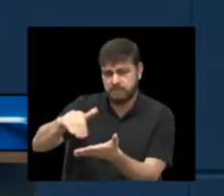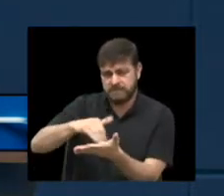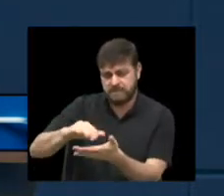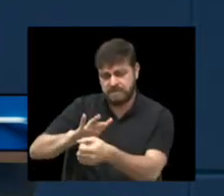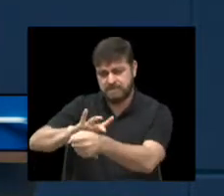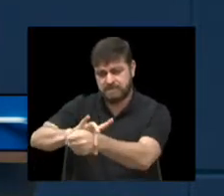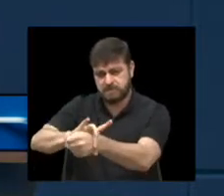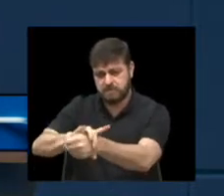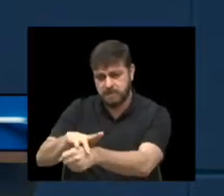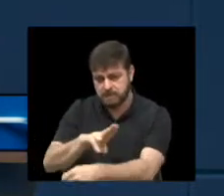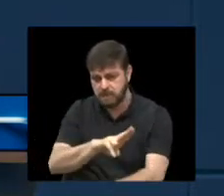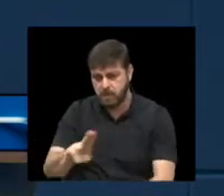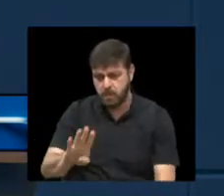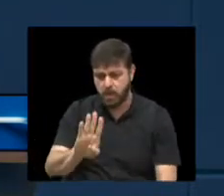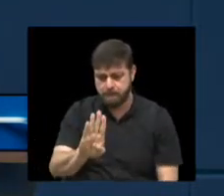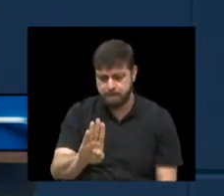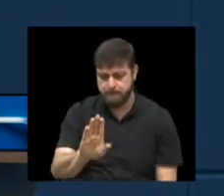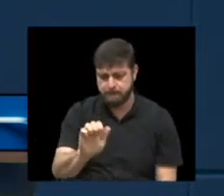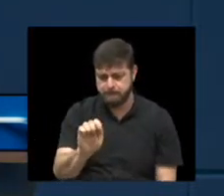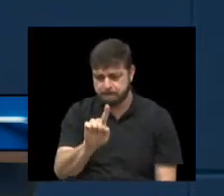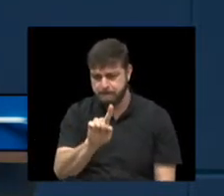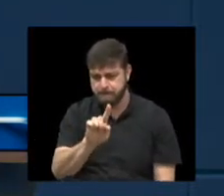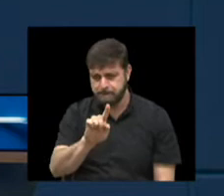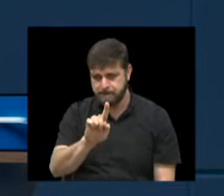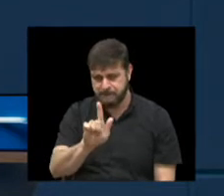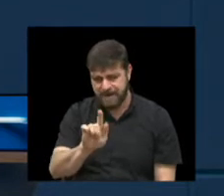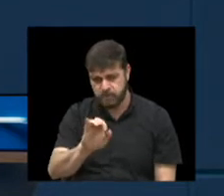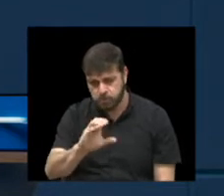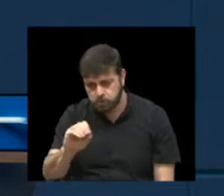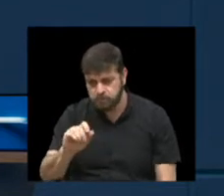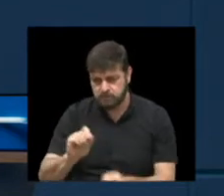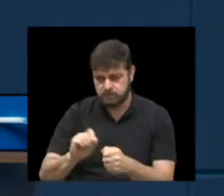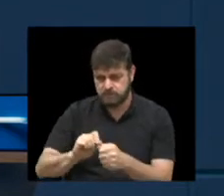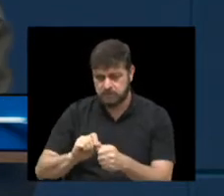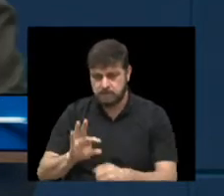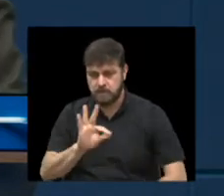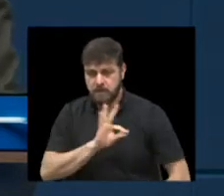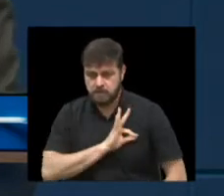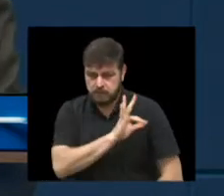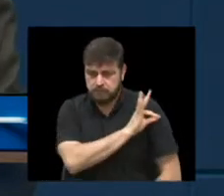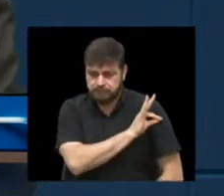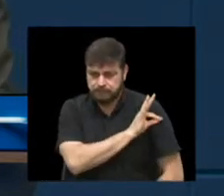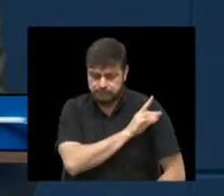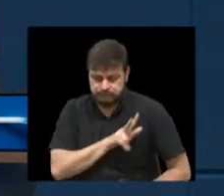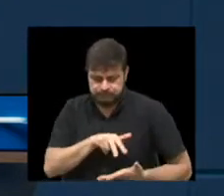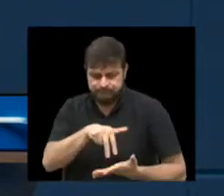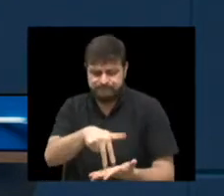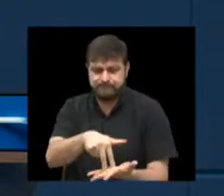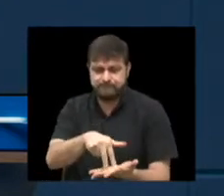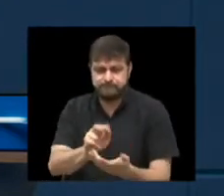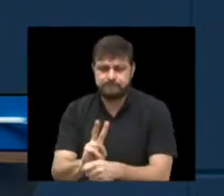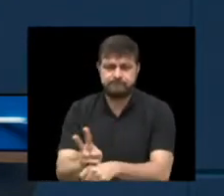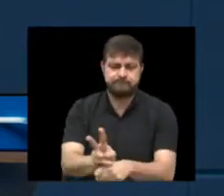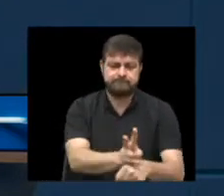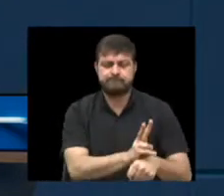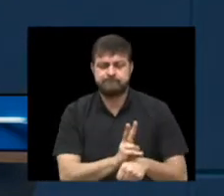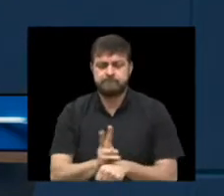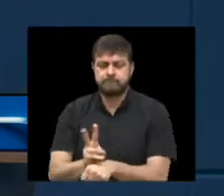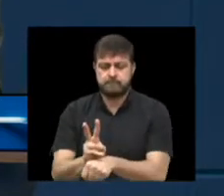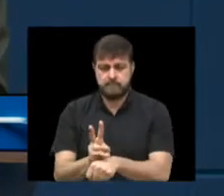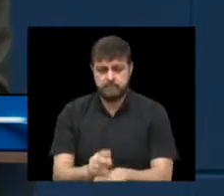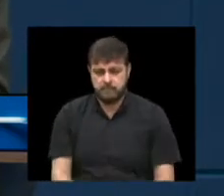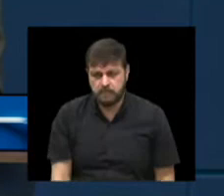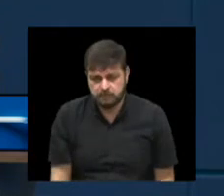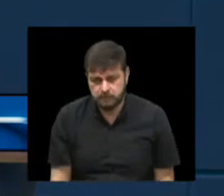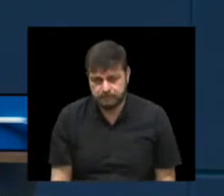Baggio, faça uma intensificação da ronda da Guarda Municipal naquela região. E eu